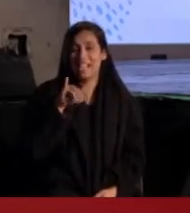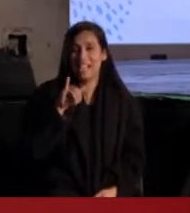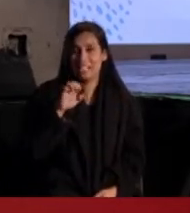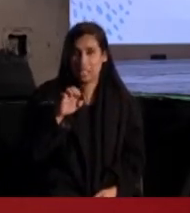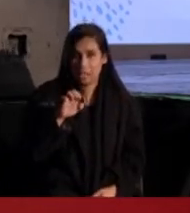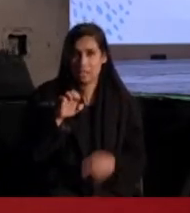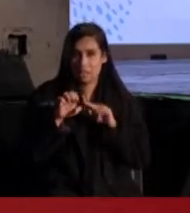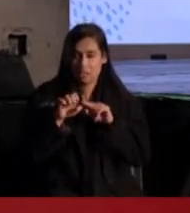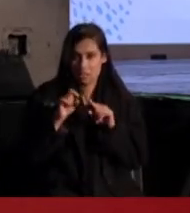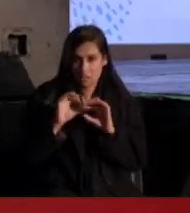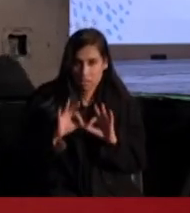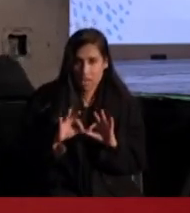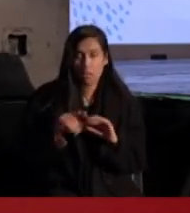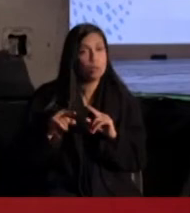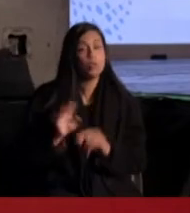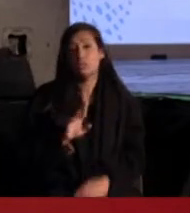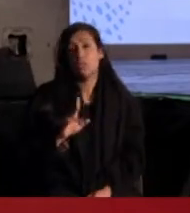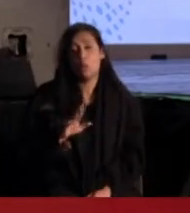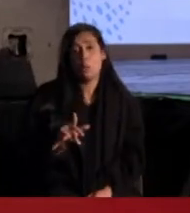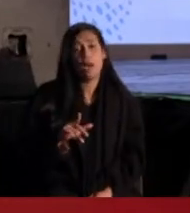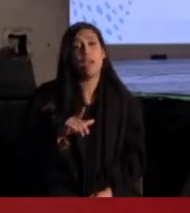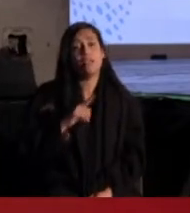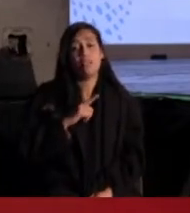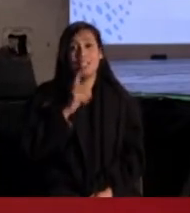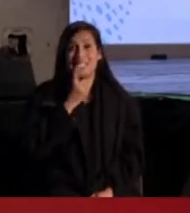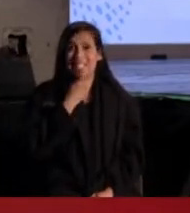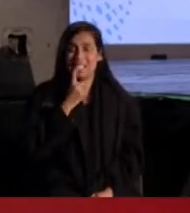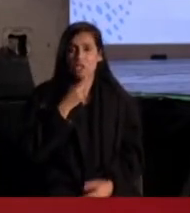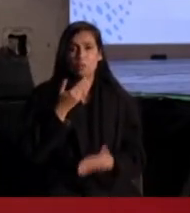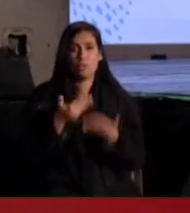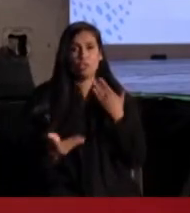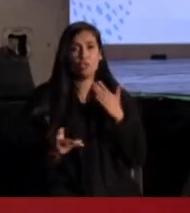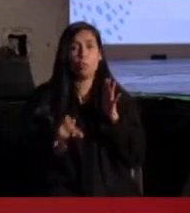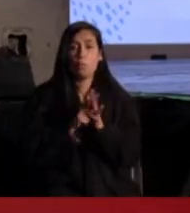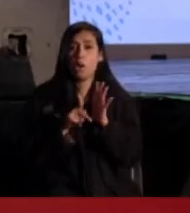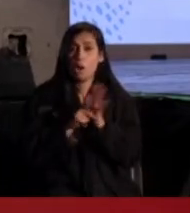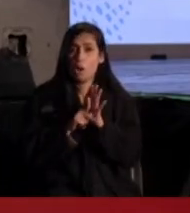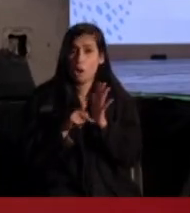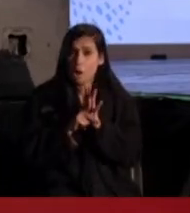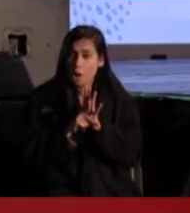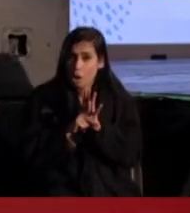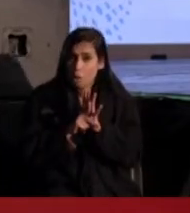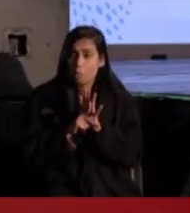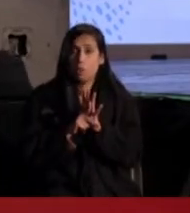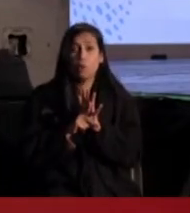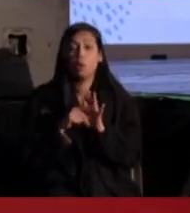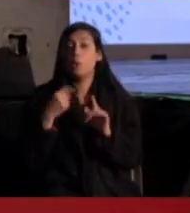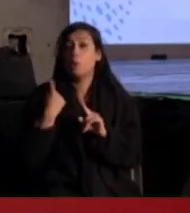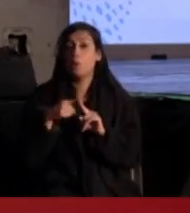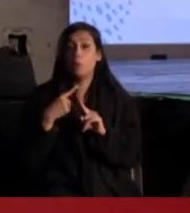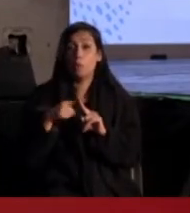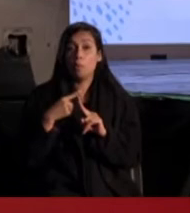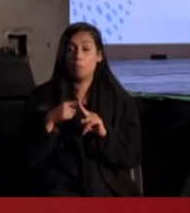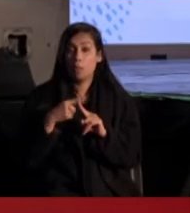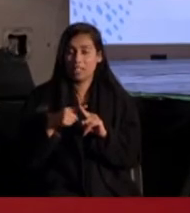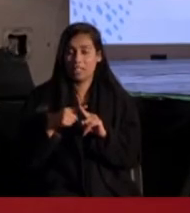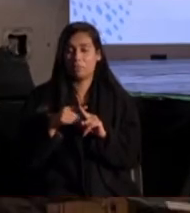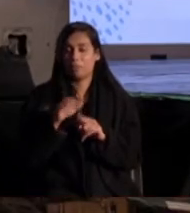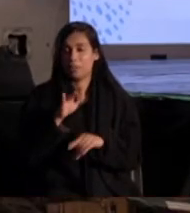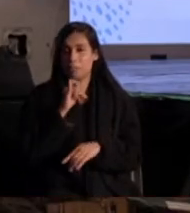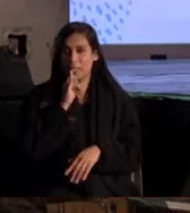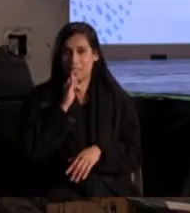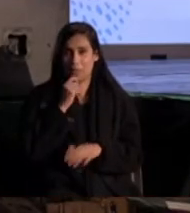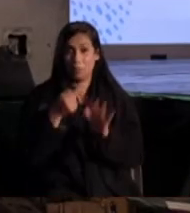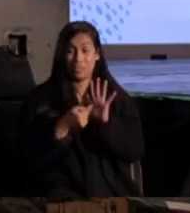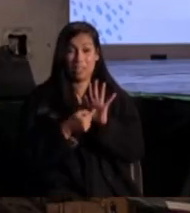São dentes perdidos pela odontologia. São dentes perdidos pelo racismo. São dentes perdidos pela misoginia,